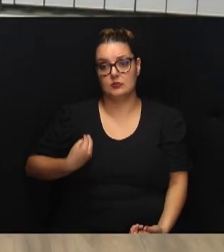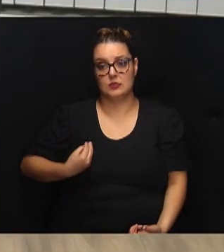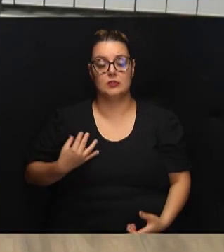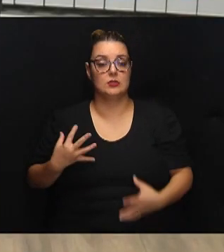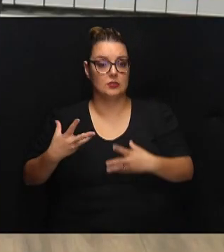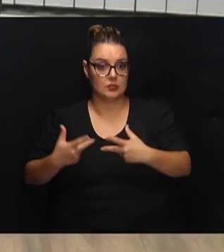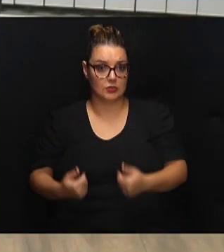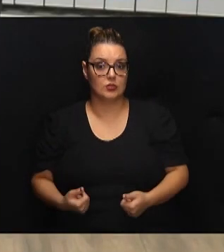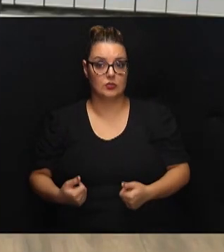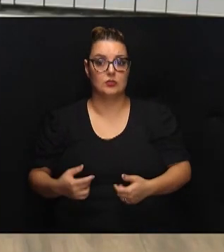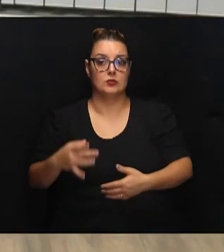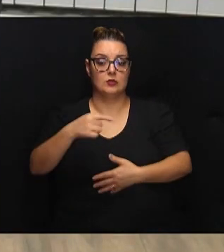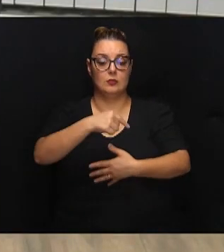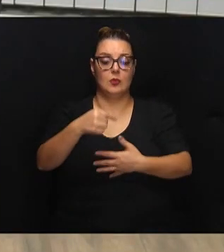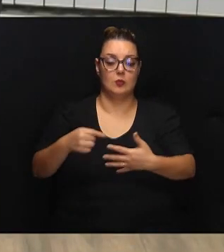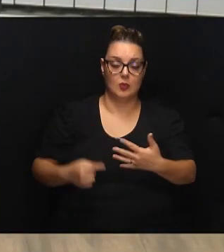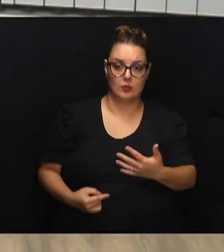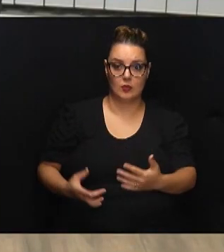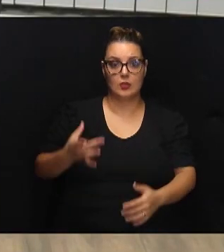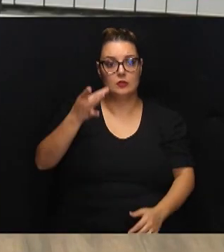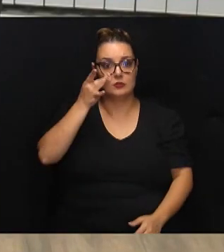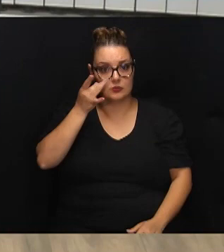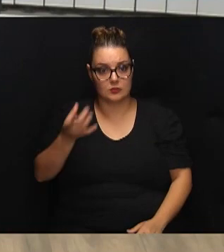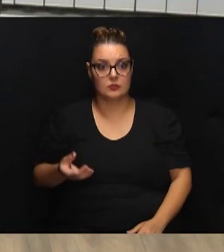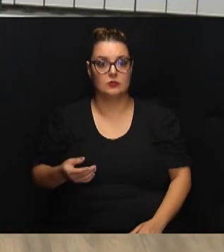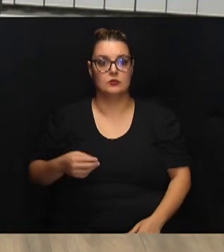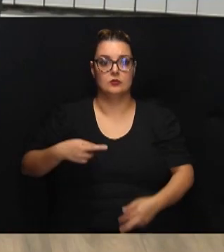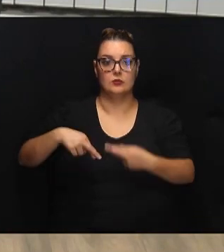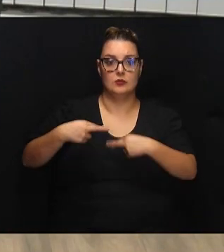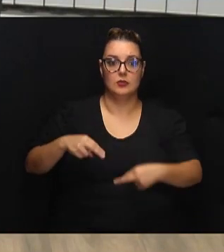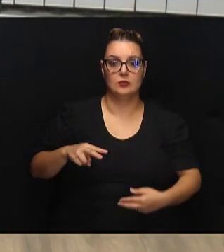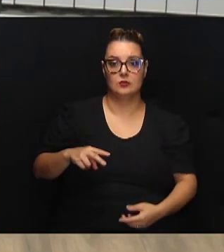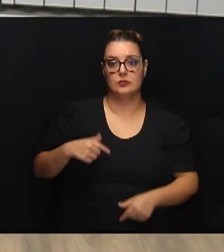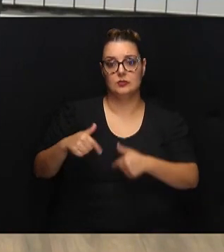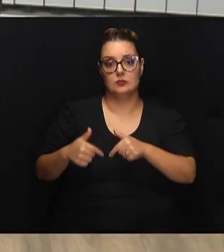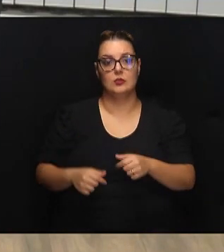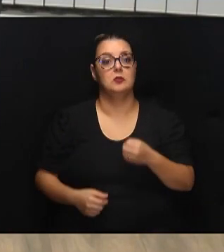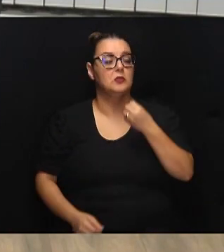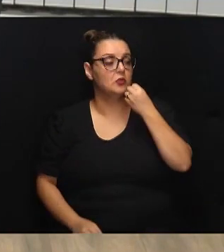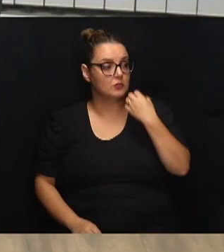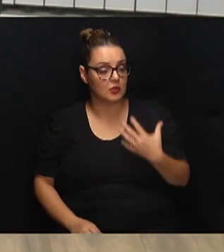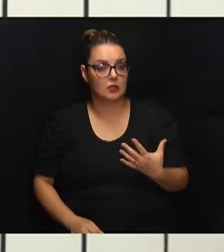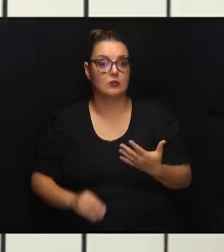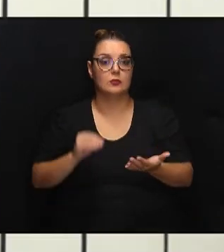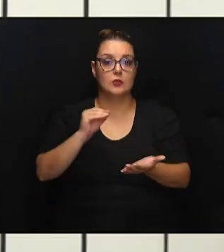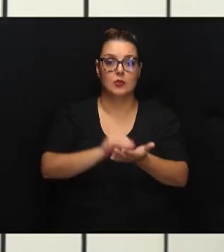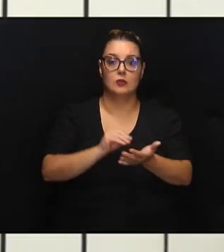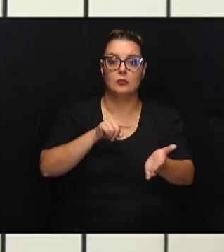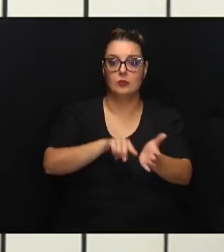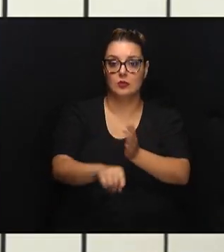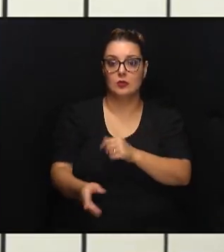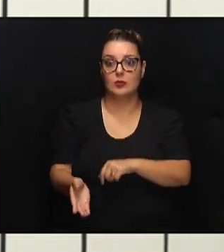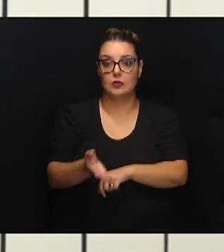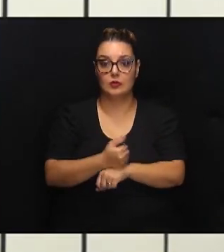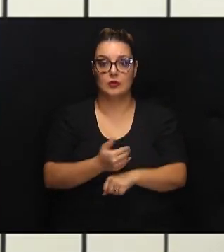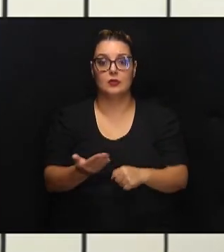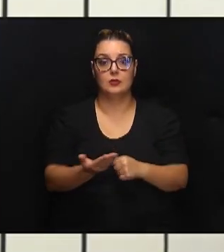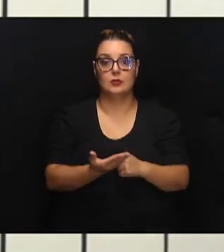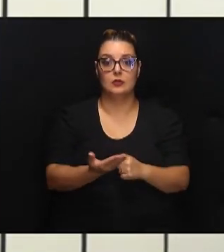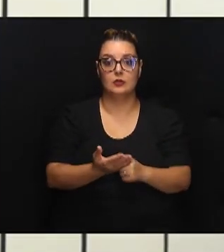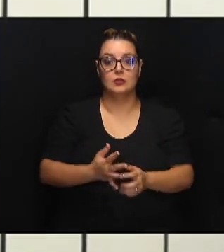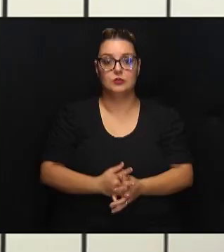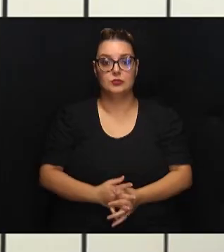requisitos de vínculo de emprego. Muito bem. Olha, última pergunta antes de a gente ir por intervalo,